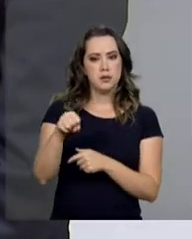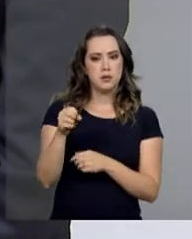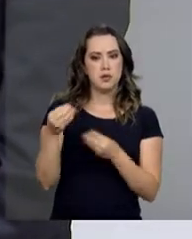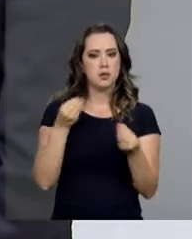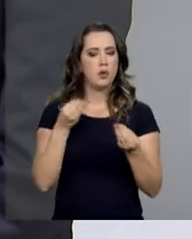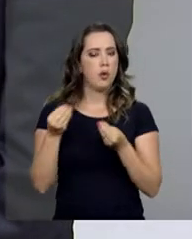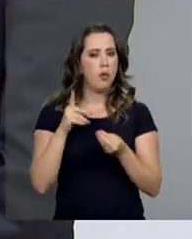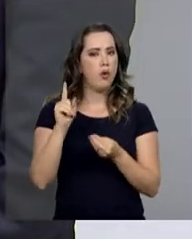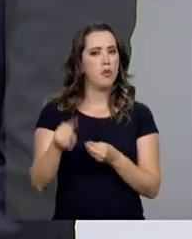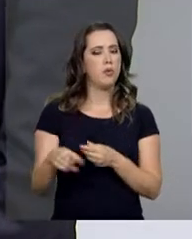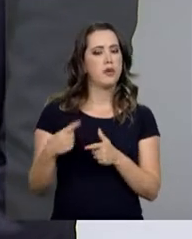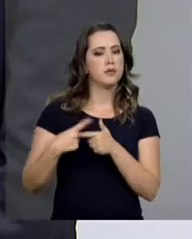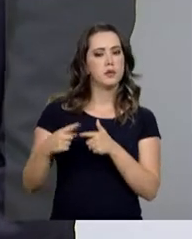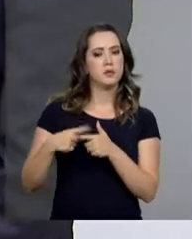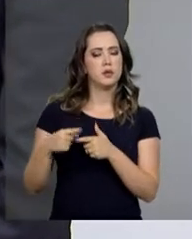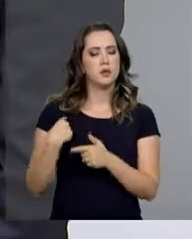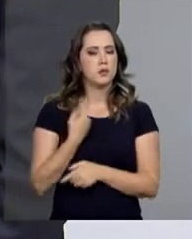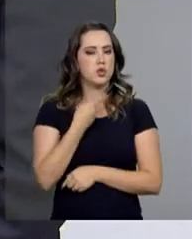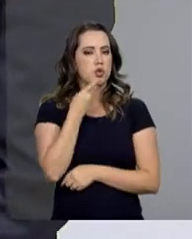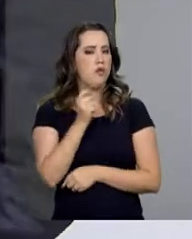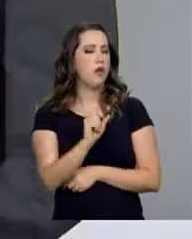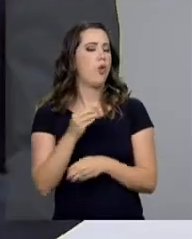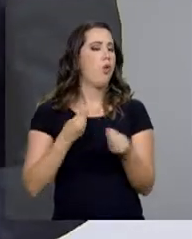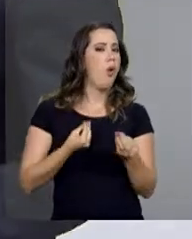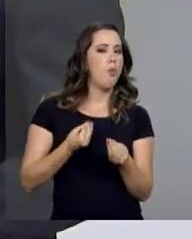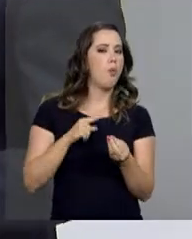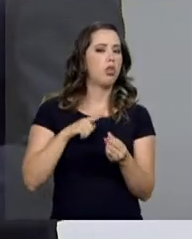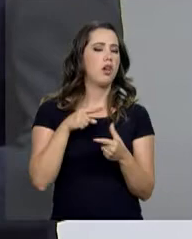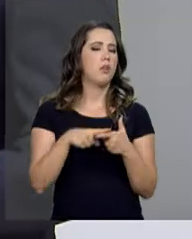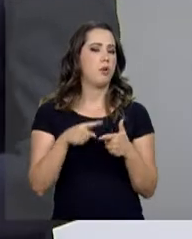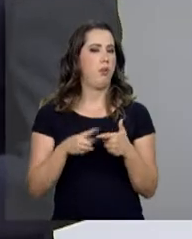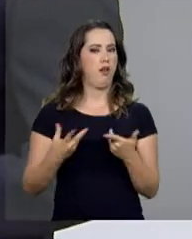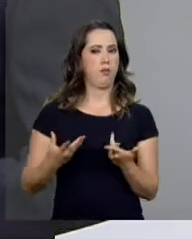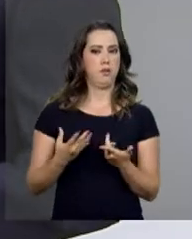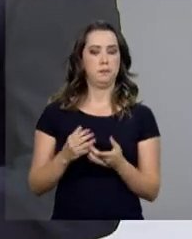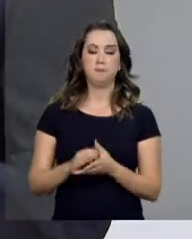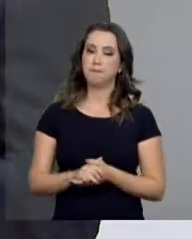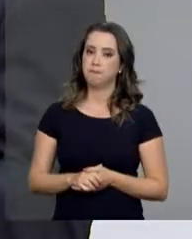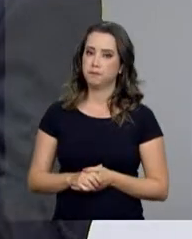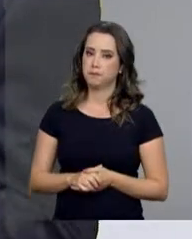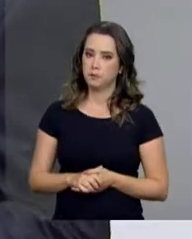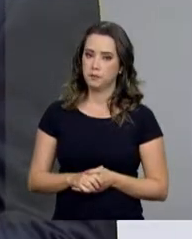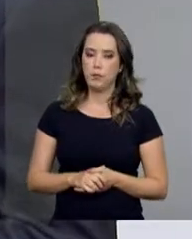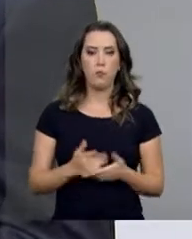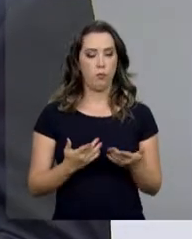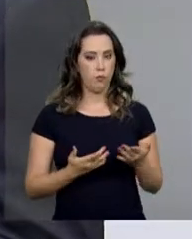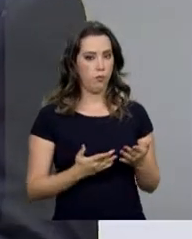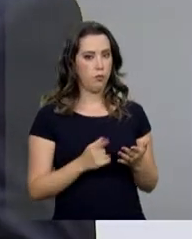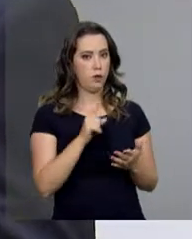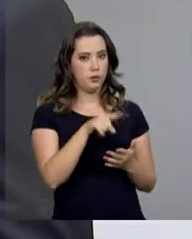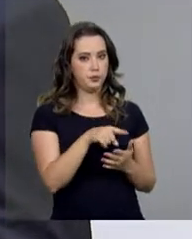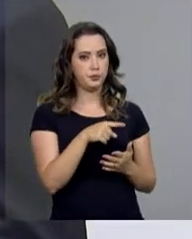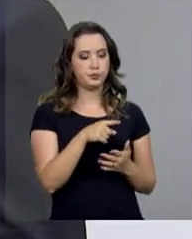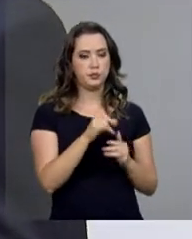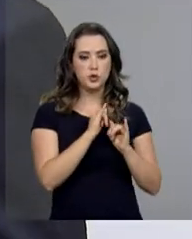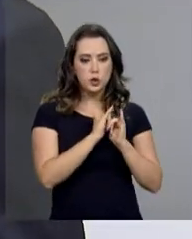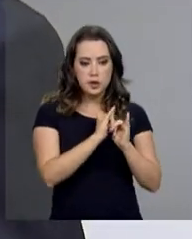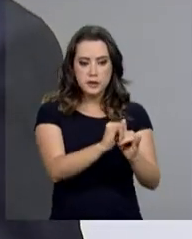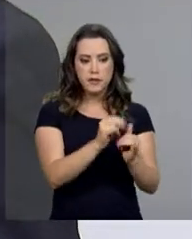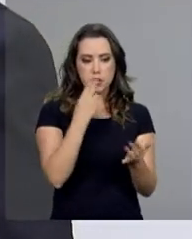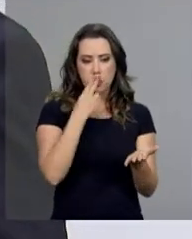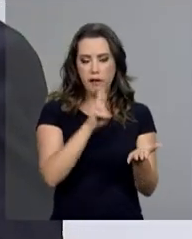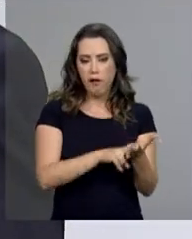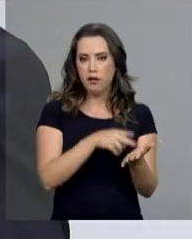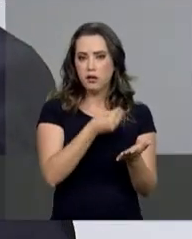que tipo de pendência não estamos falando boa noite é esse trabalho é esse alerta aos contribuintes são uma estratégia da receita